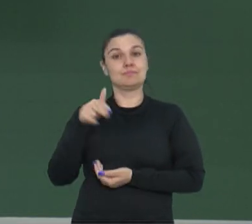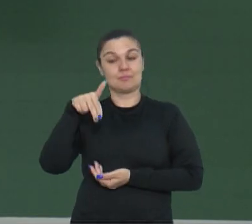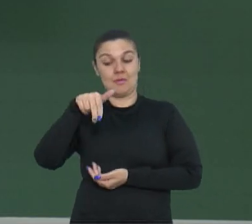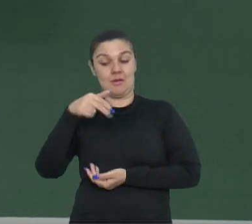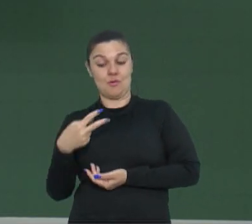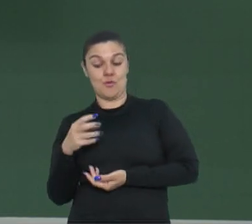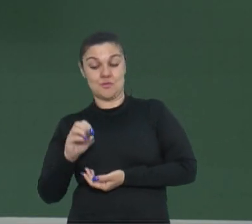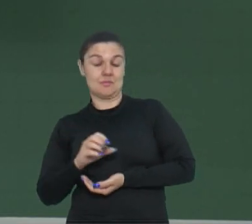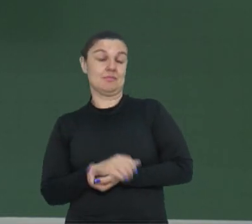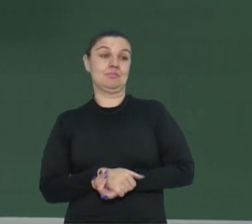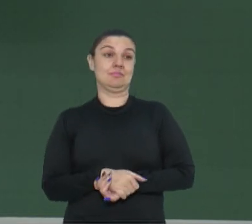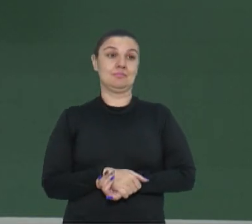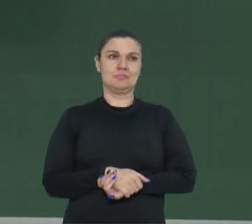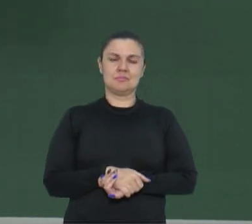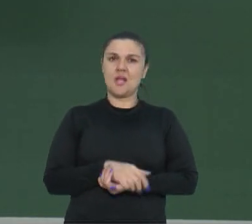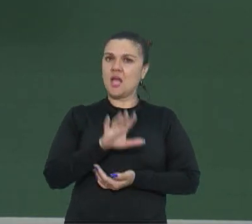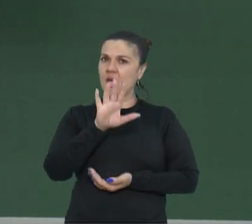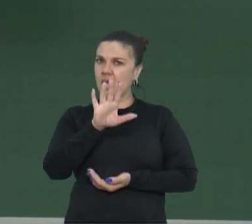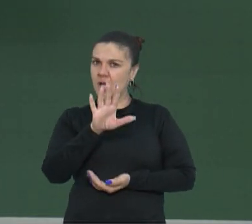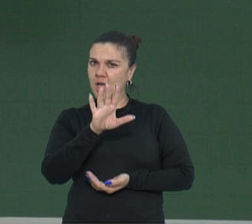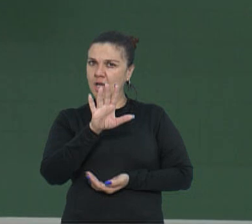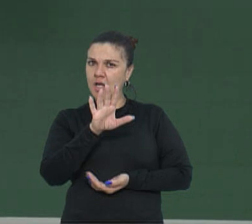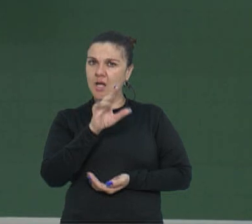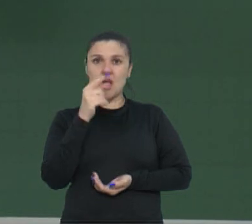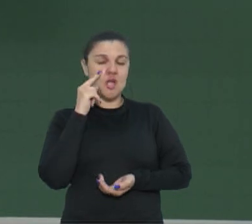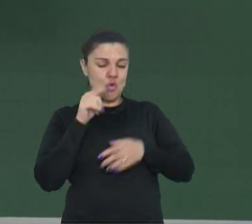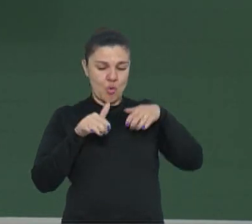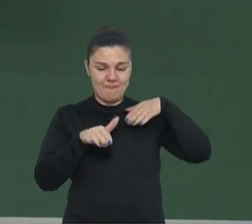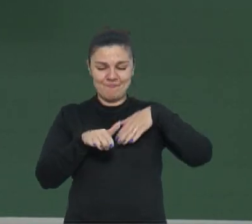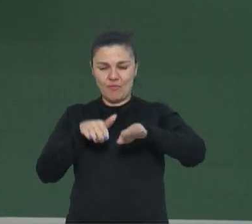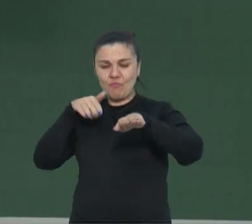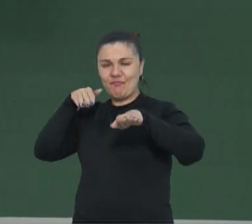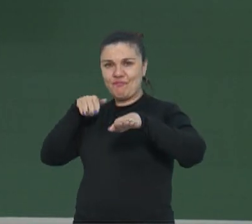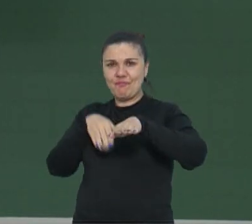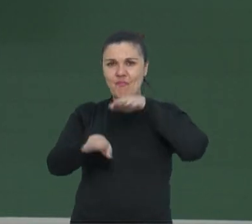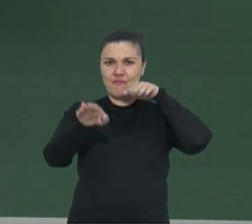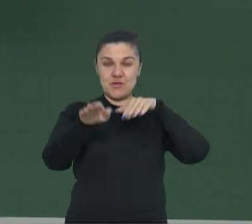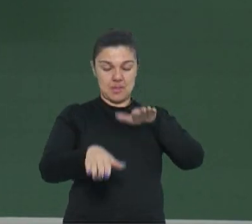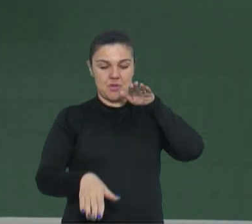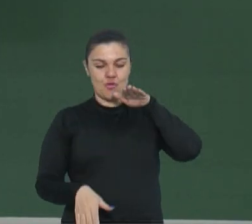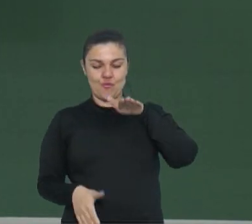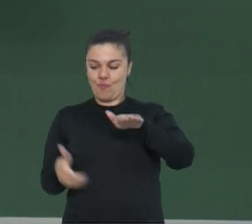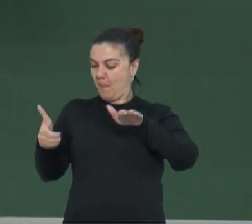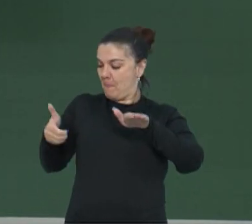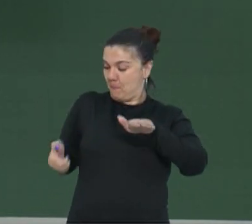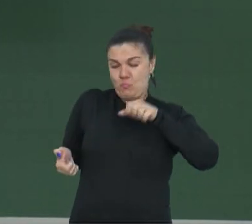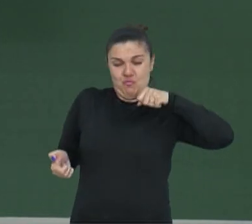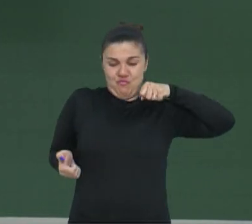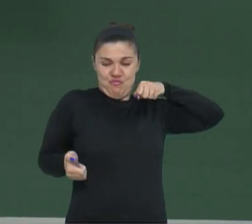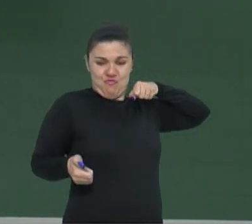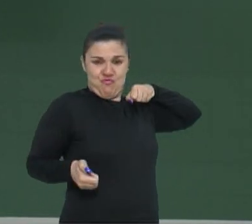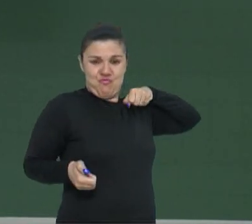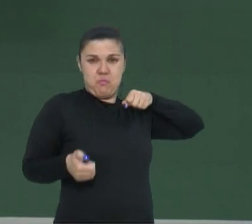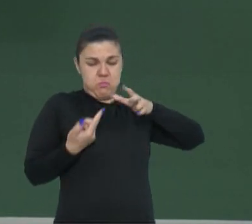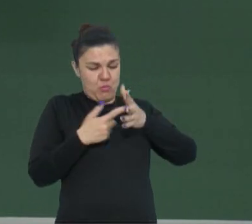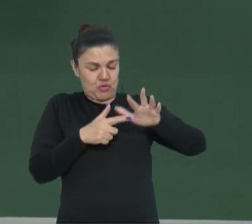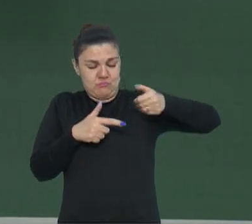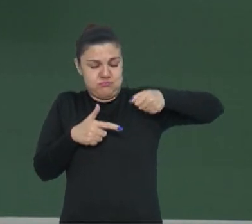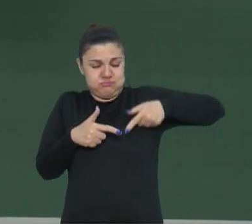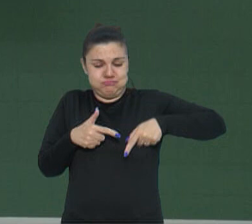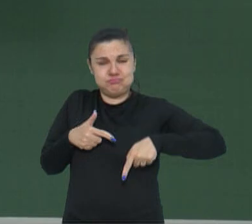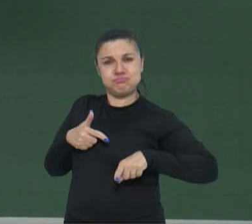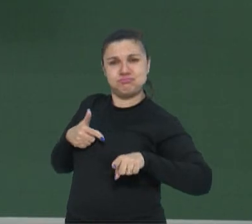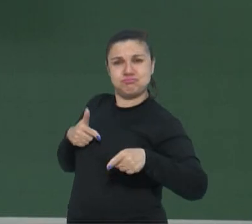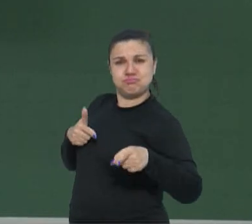N2O. Que, por sinal, lá durante a corrida, o piloto vai e injeta o N2O no motor e o motor